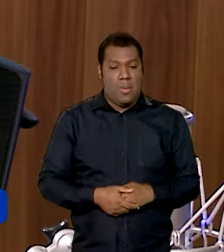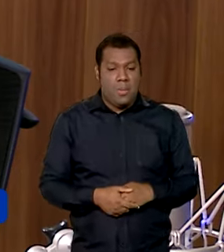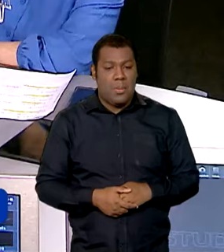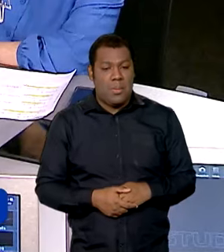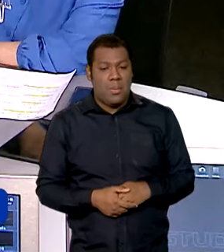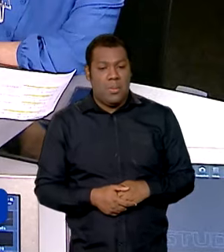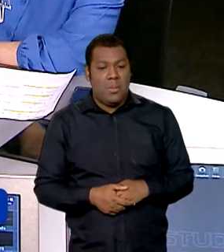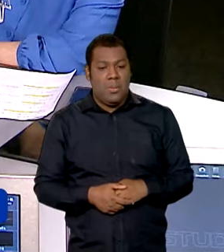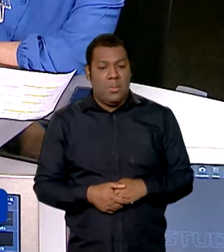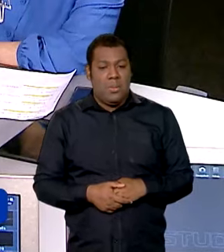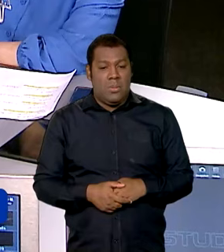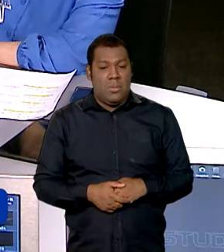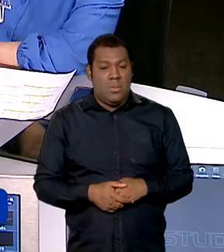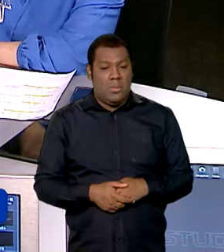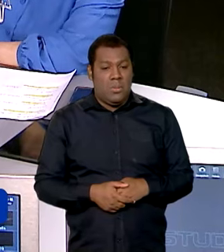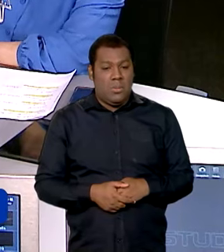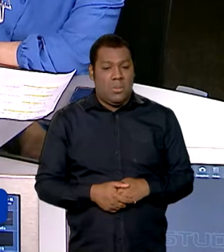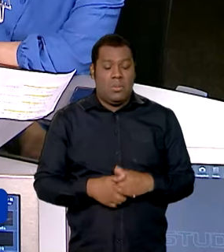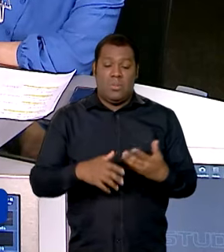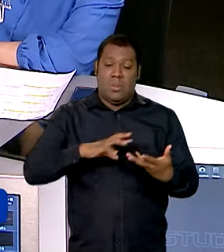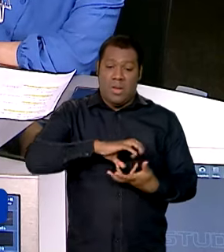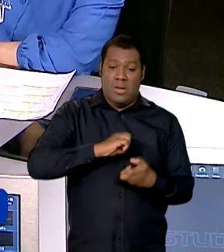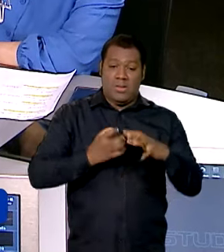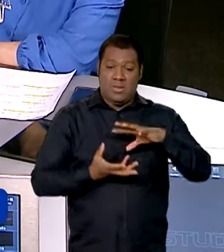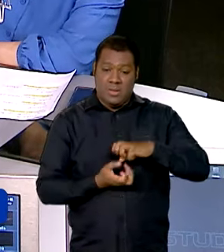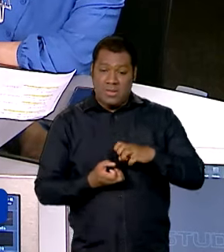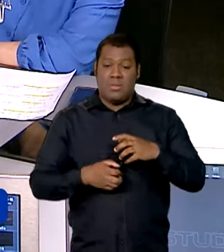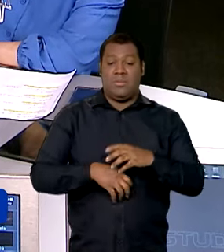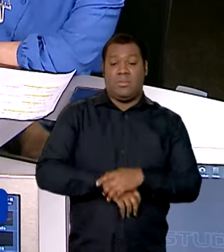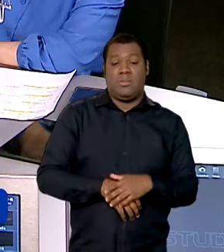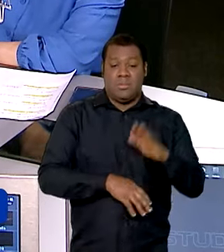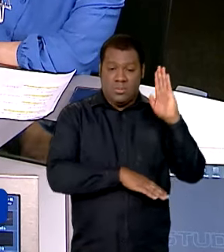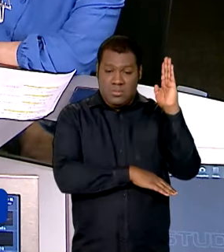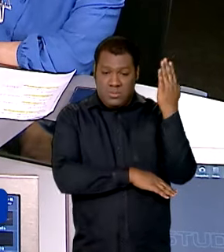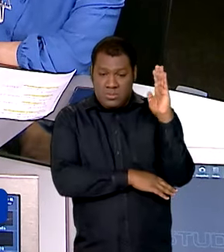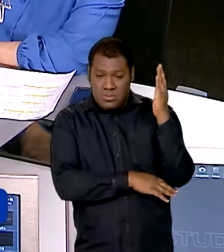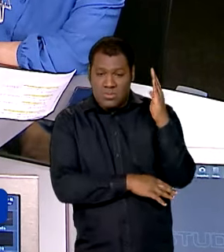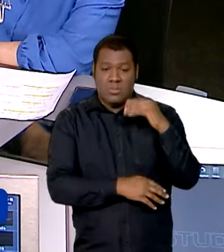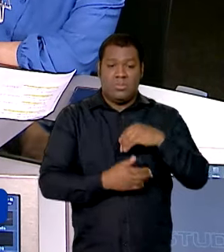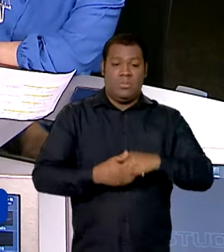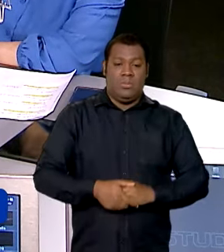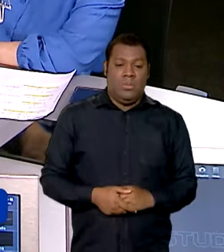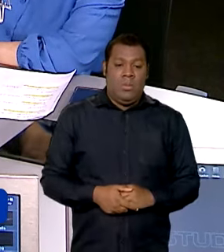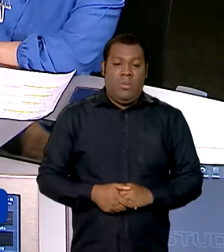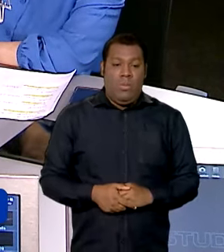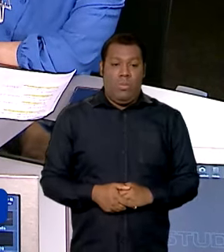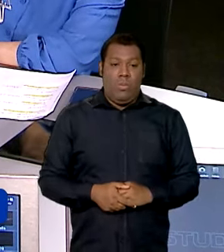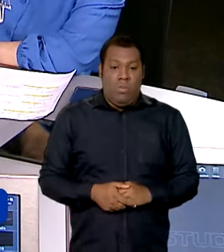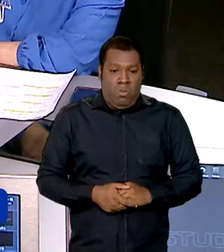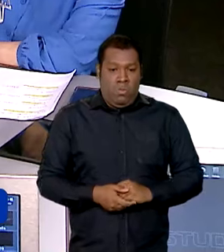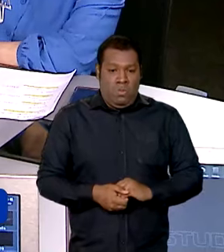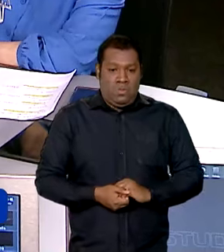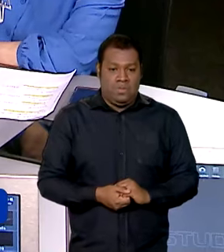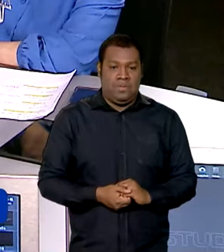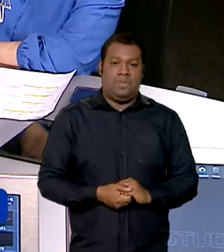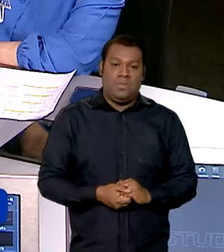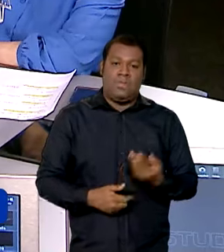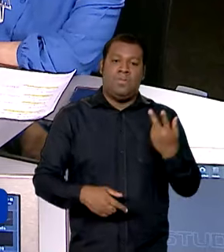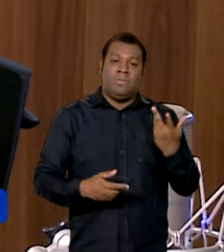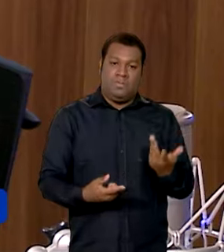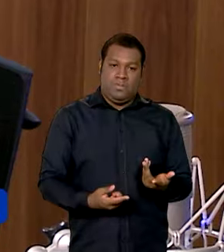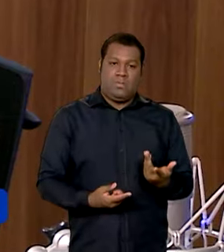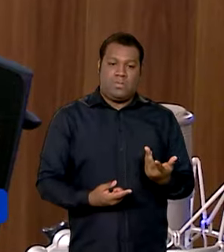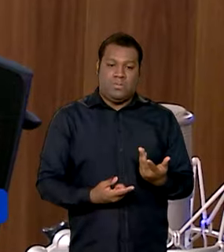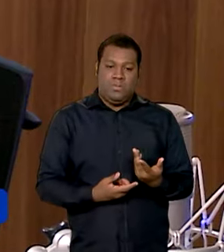eh trabalhar com madeira certificação de madeira de Cipó enfim da das dos ativos da floresta